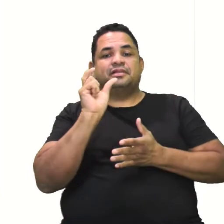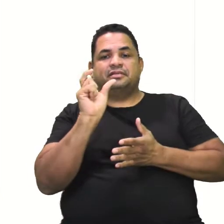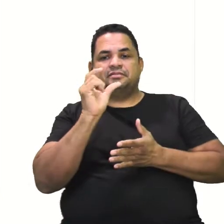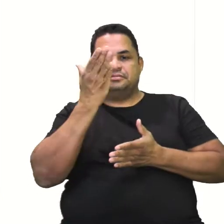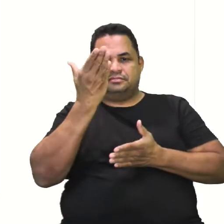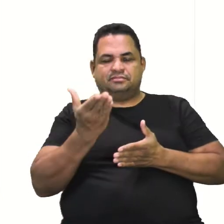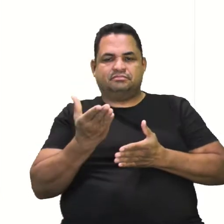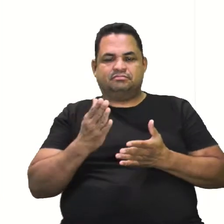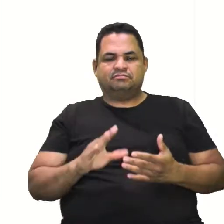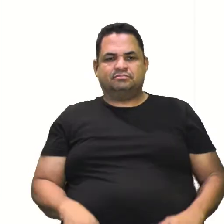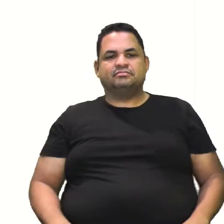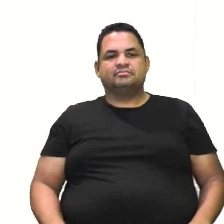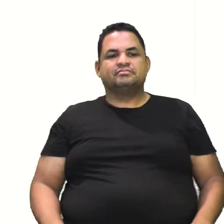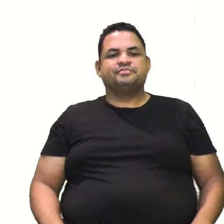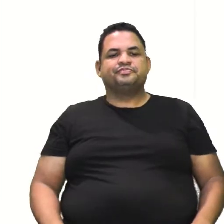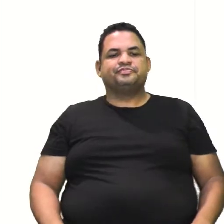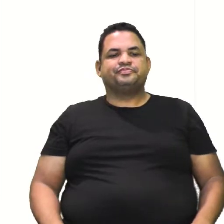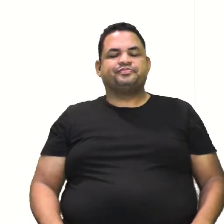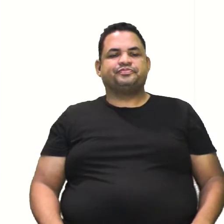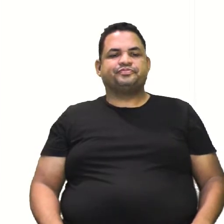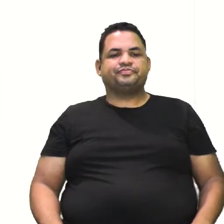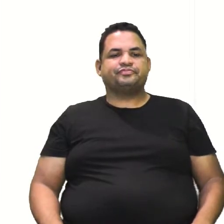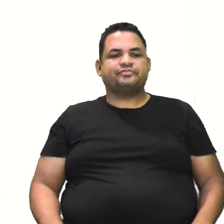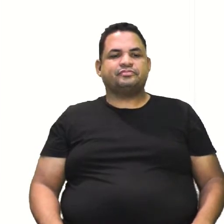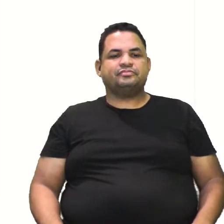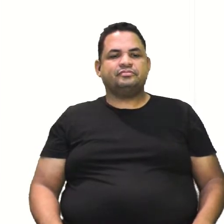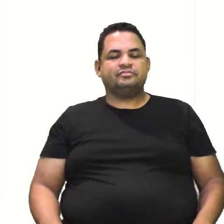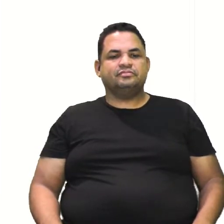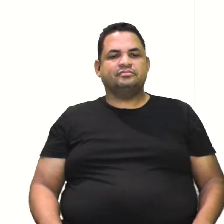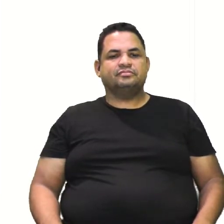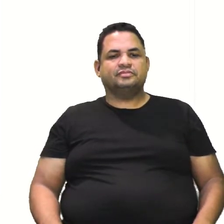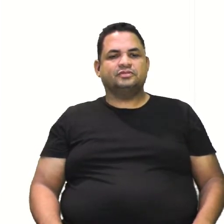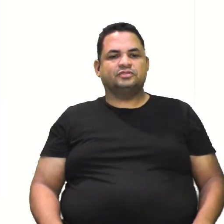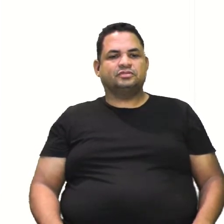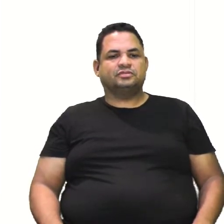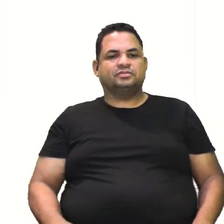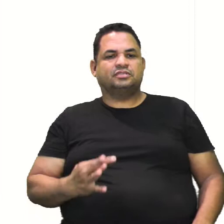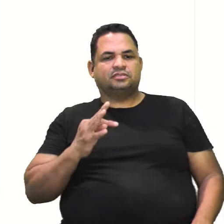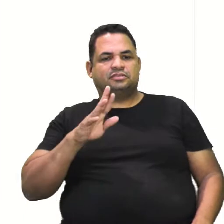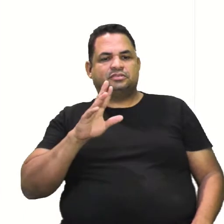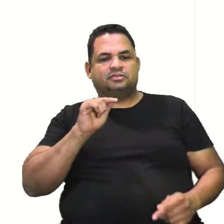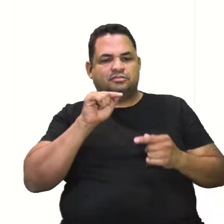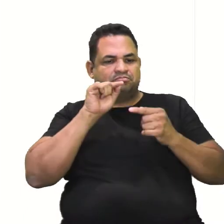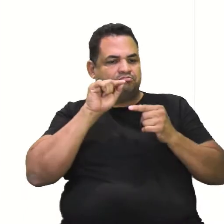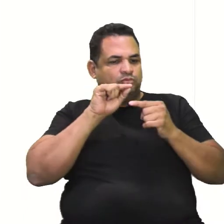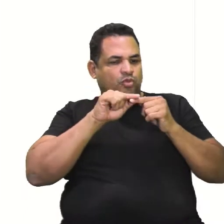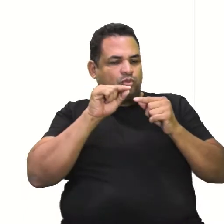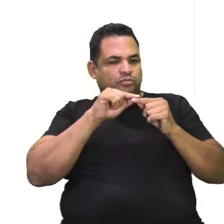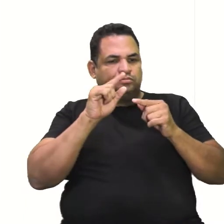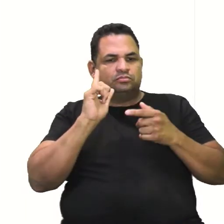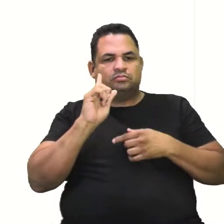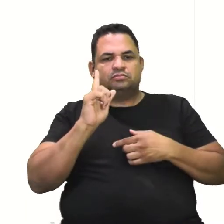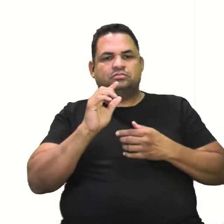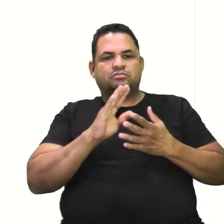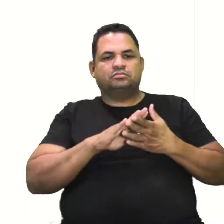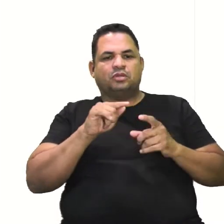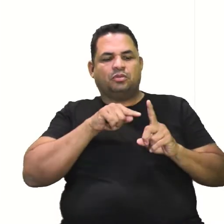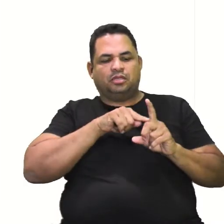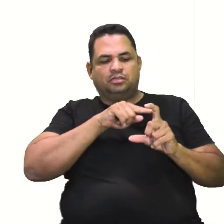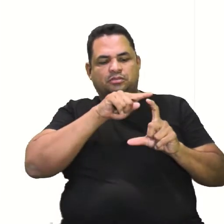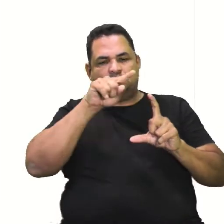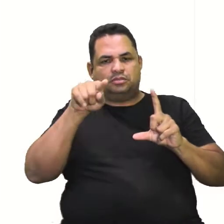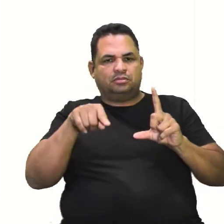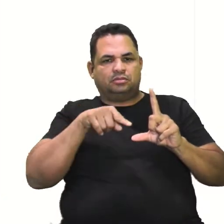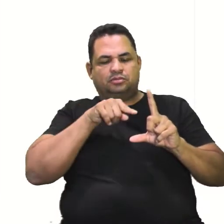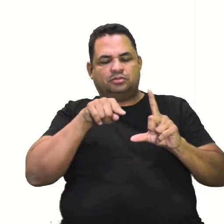corretamente a frase? Bom, se ela é tangente, ela toca um pedacinho, né? Toca, um beicinho de pulga, Mas não é no raio, porque